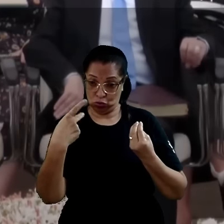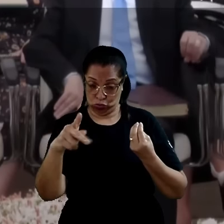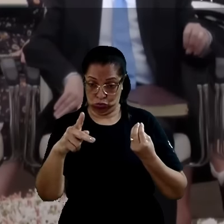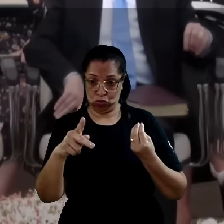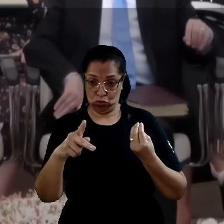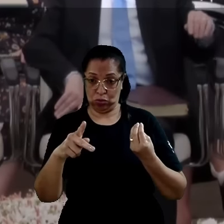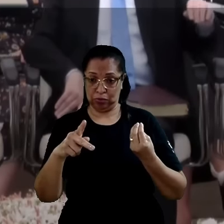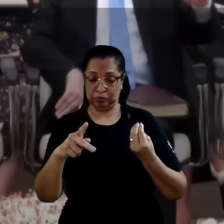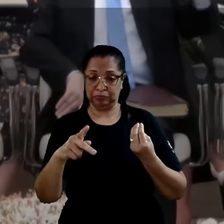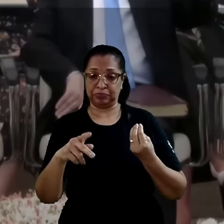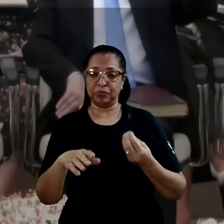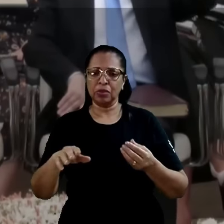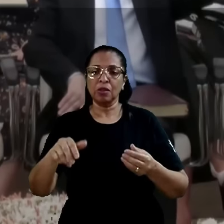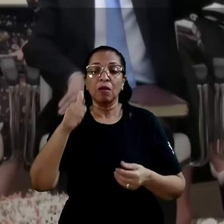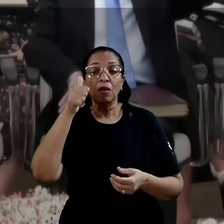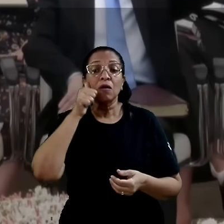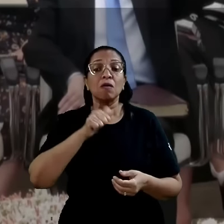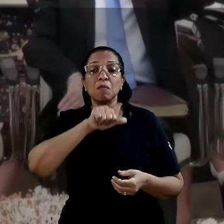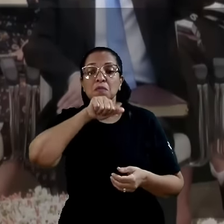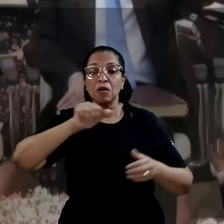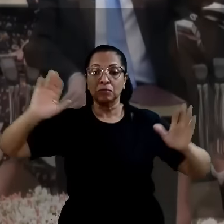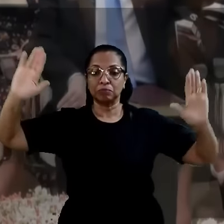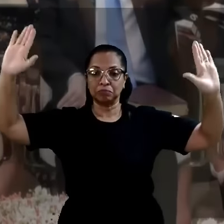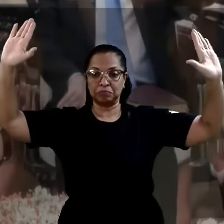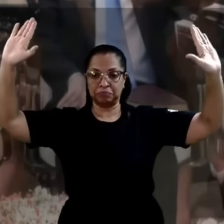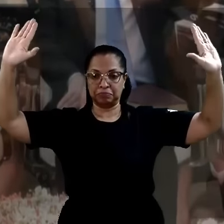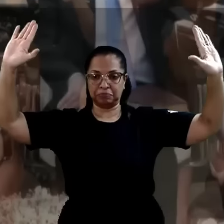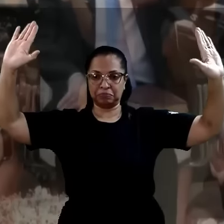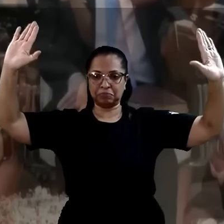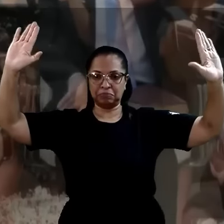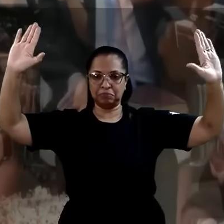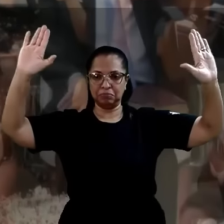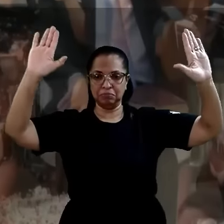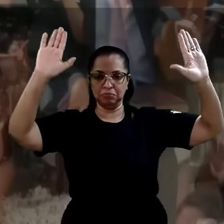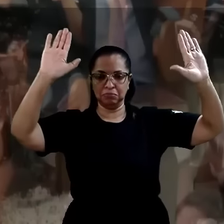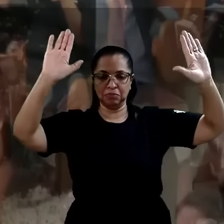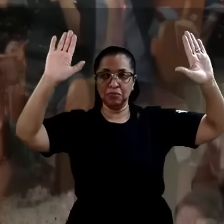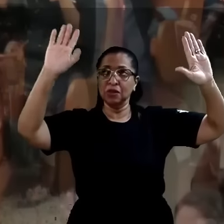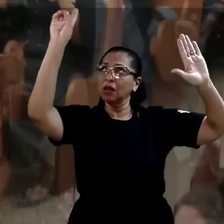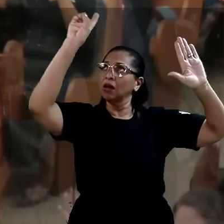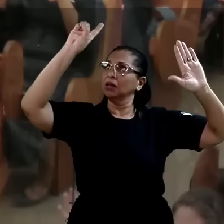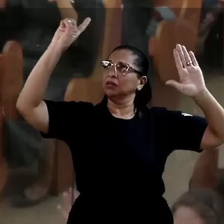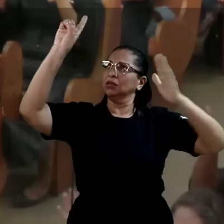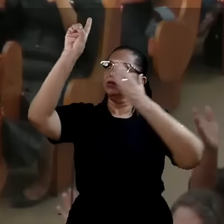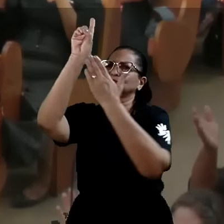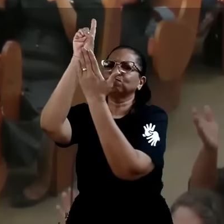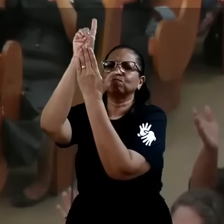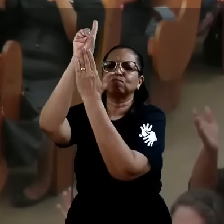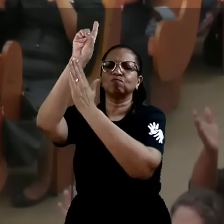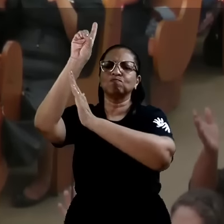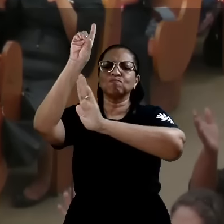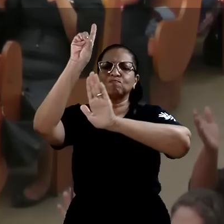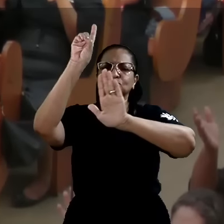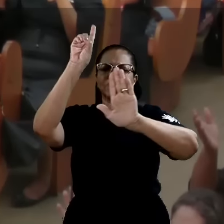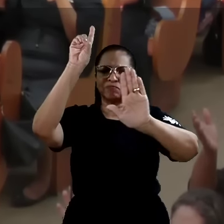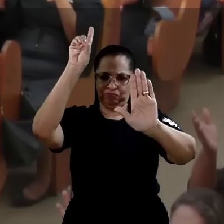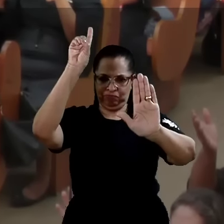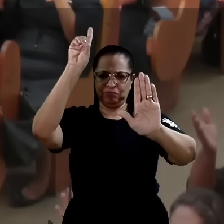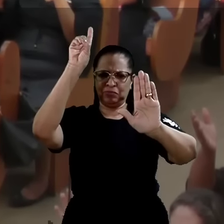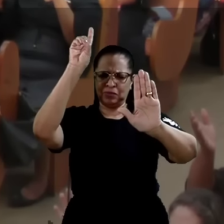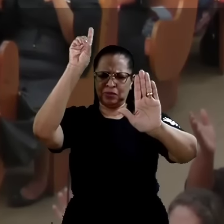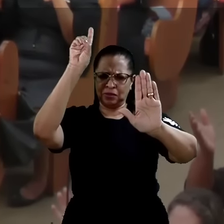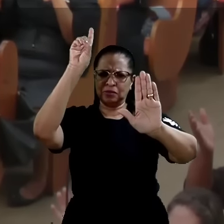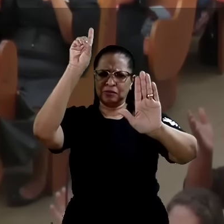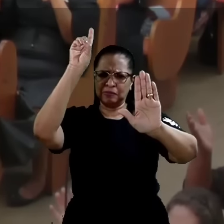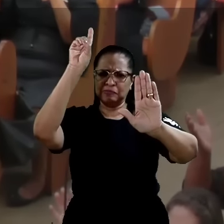interceda você está recebendo agora da parte de Deus uma promessa que já foi cantada aqui debaixo